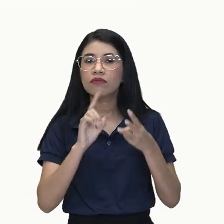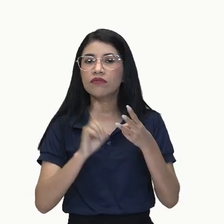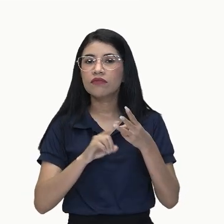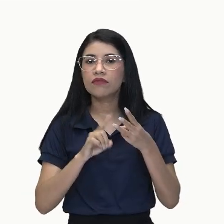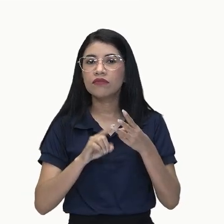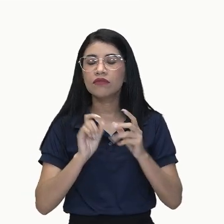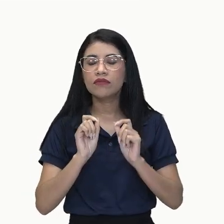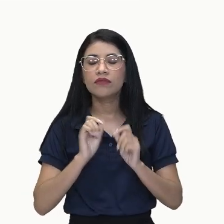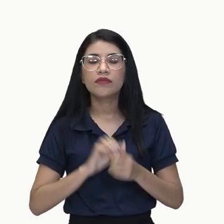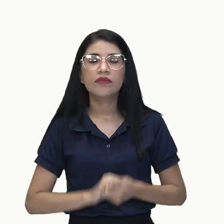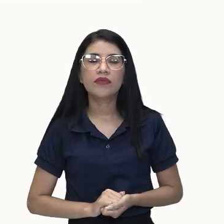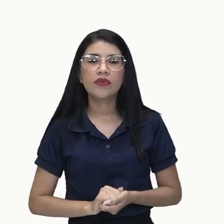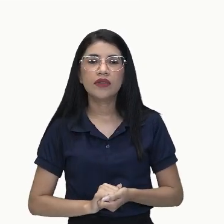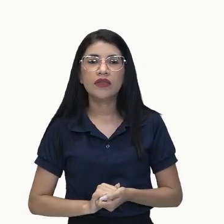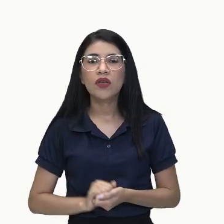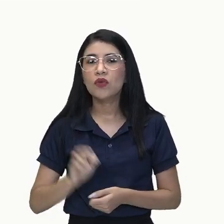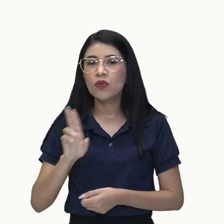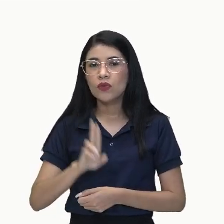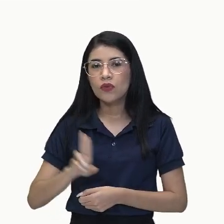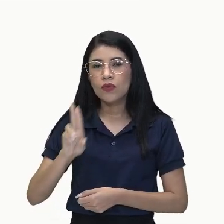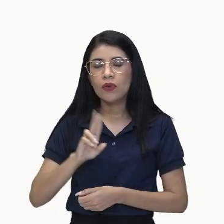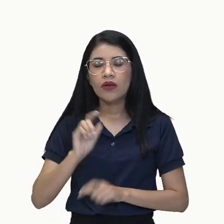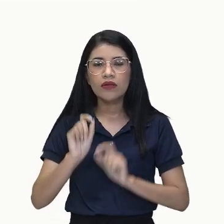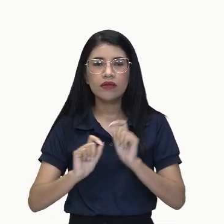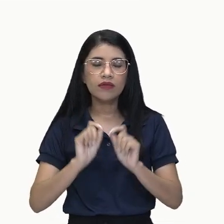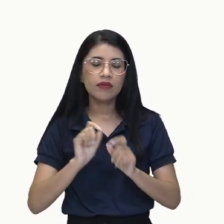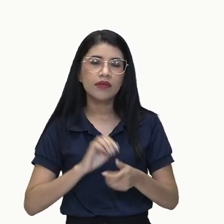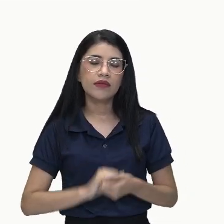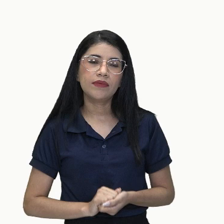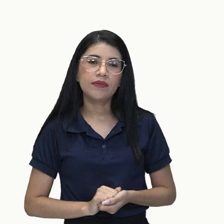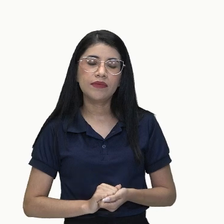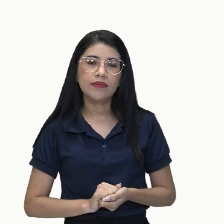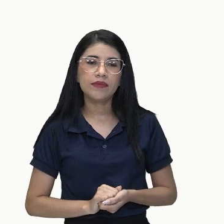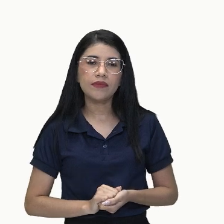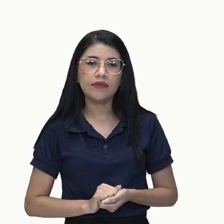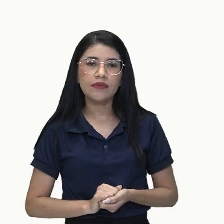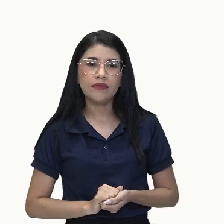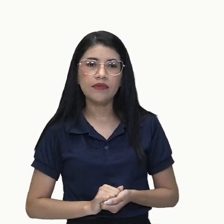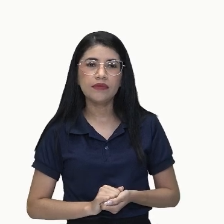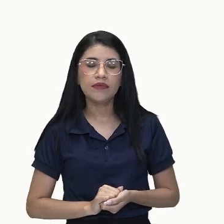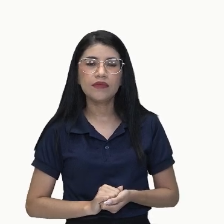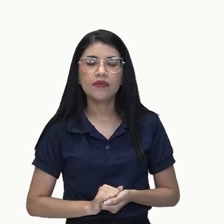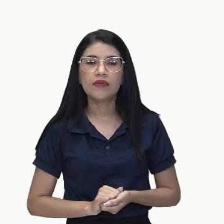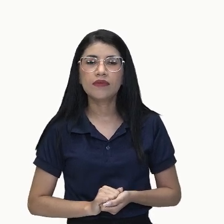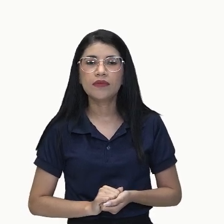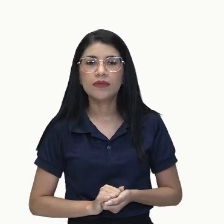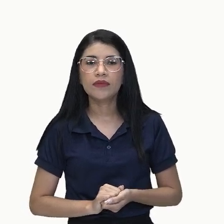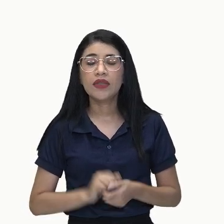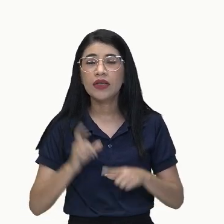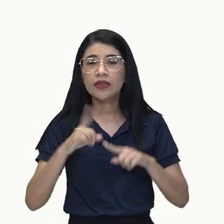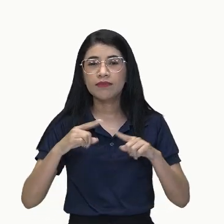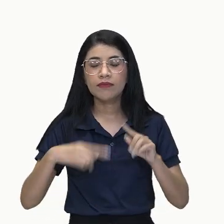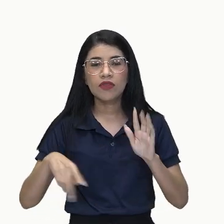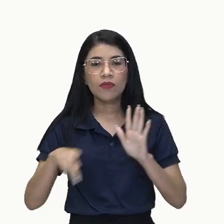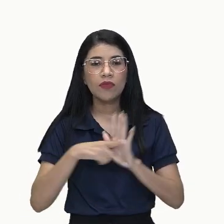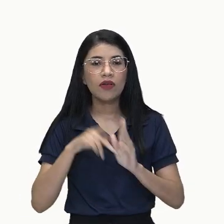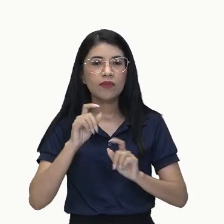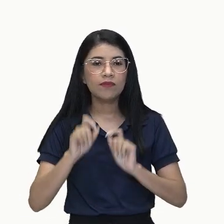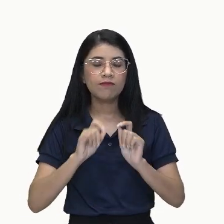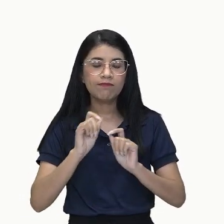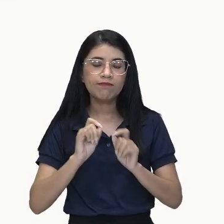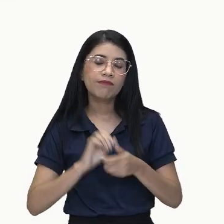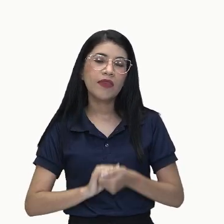os consumidores. Que são esses consumidores? Eles são dispositivos